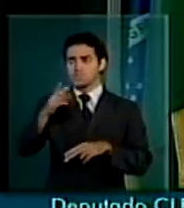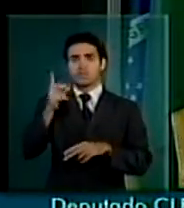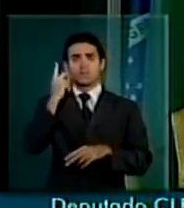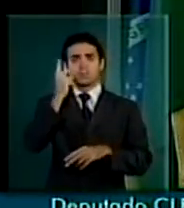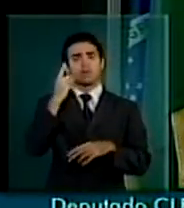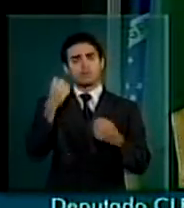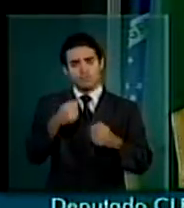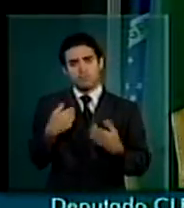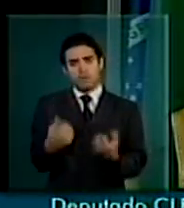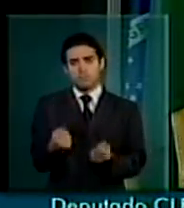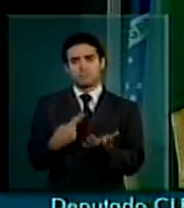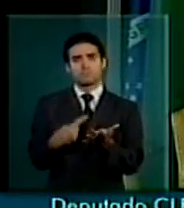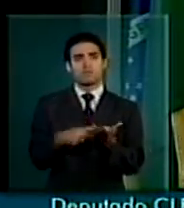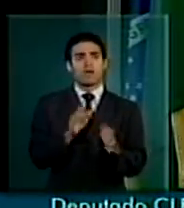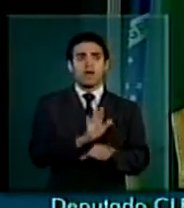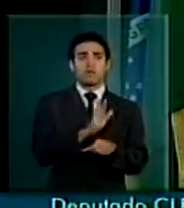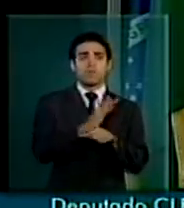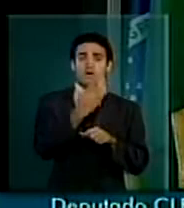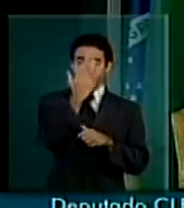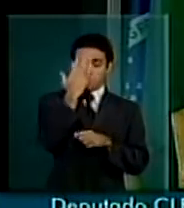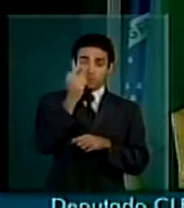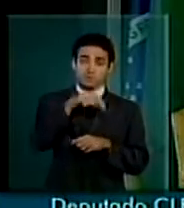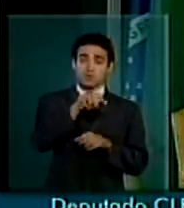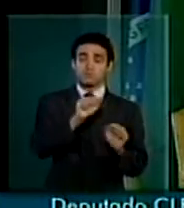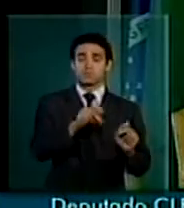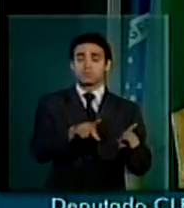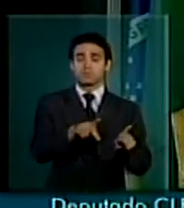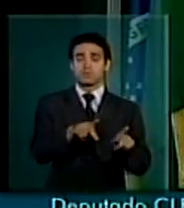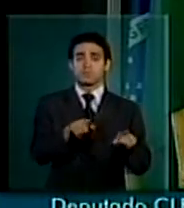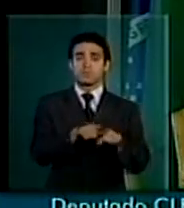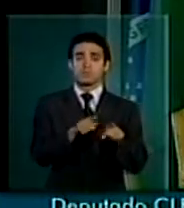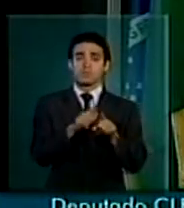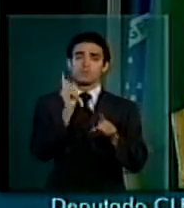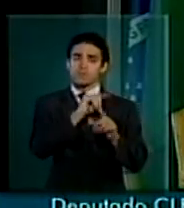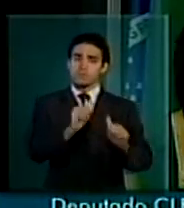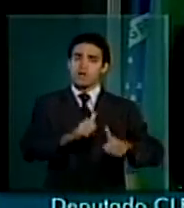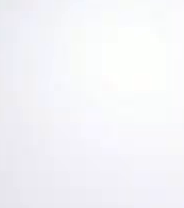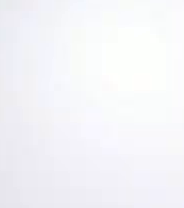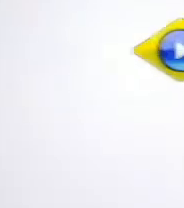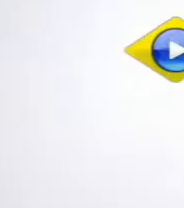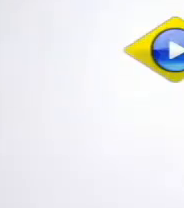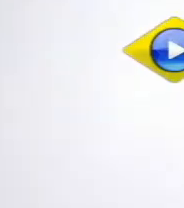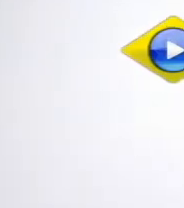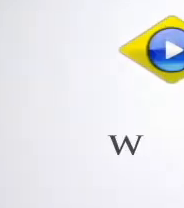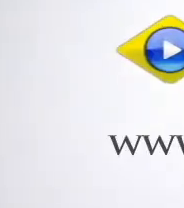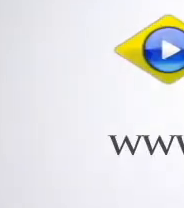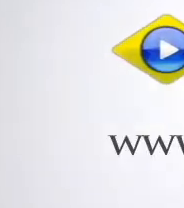sim aos aposentados, dizer sim aos pensionistas, garantindo uma correção melhor para todos eles. Muito obrigado, senhor presidente.